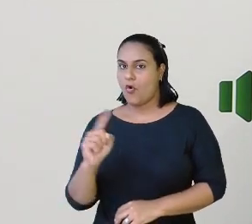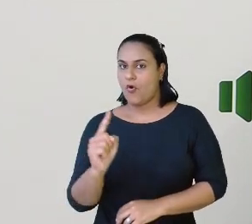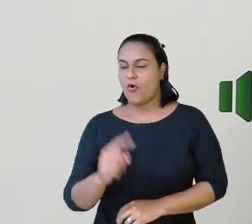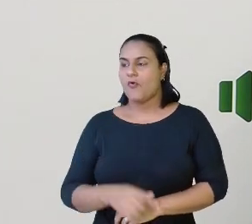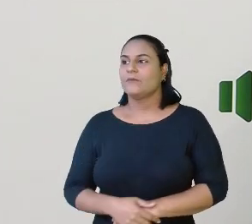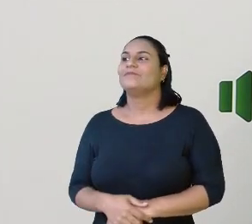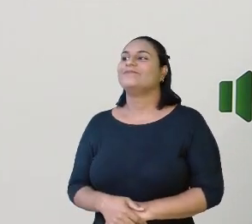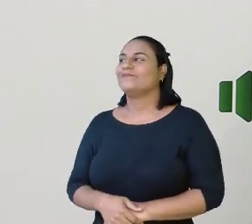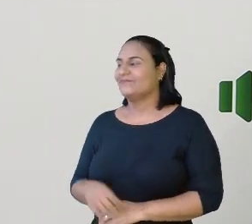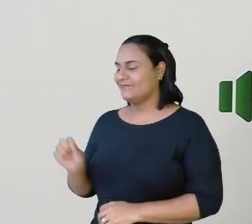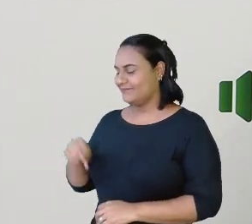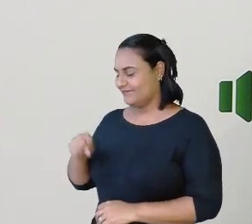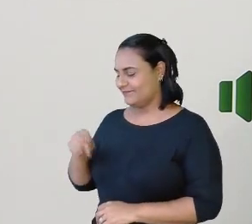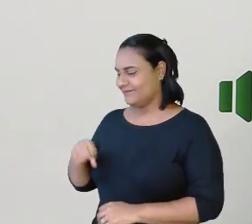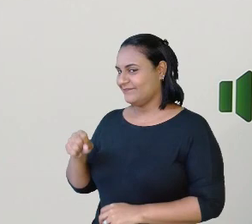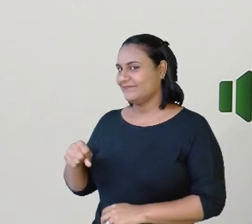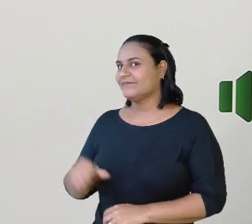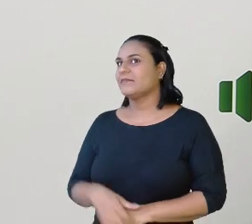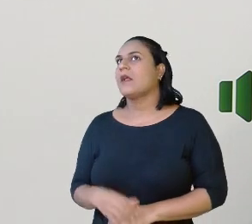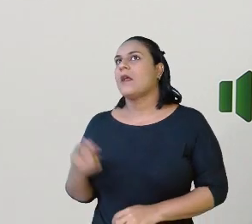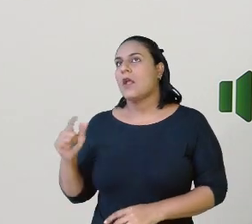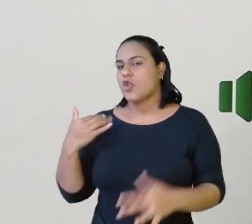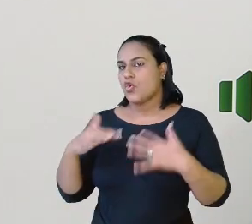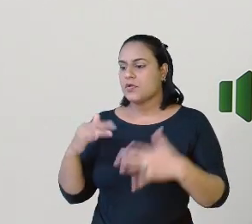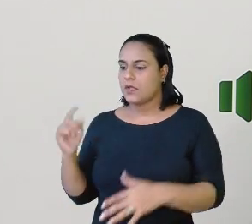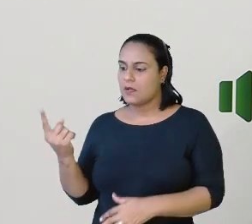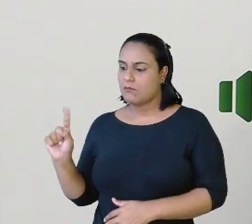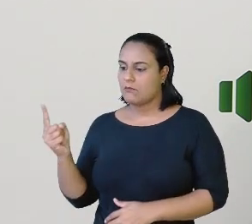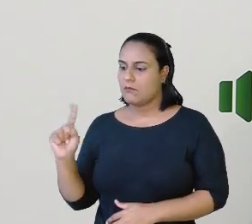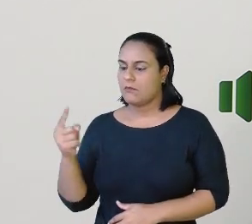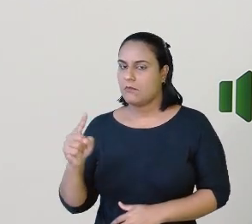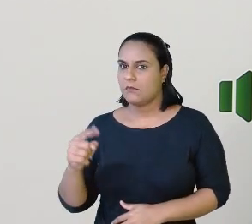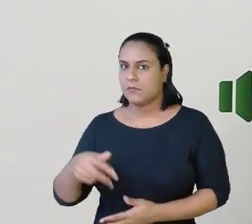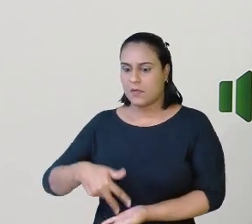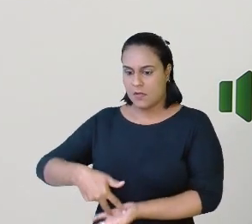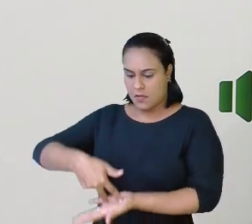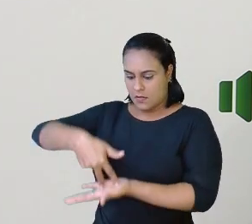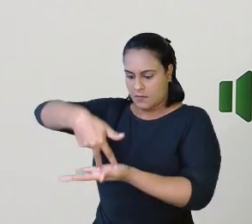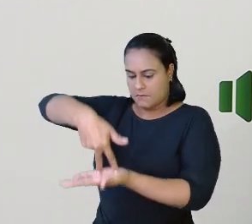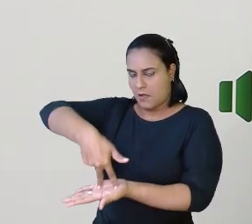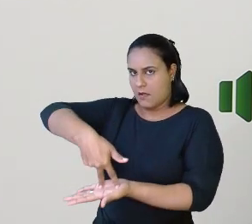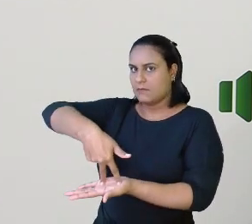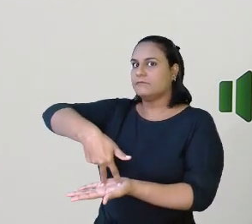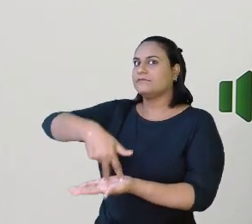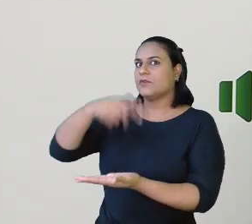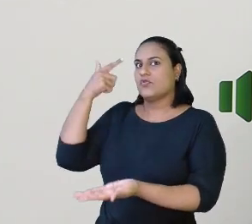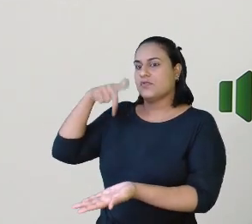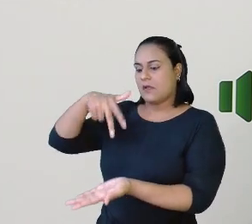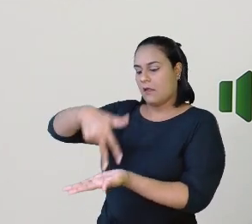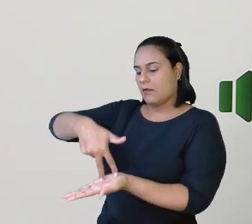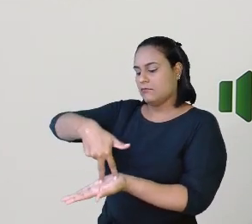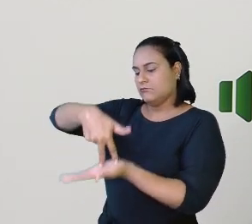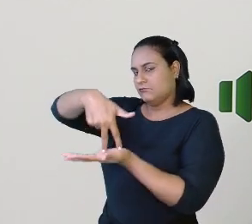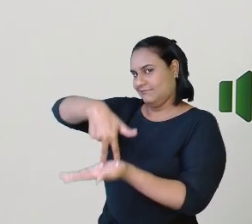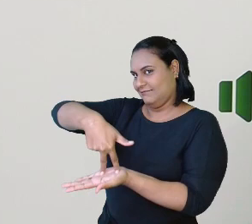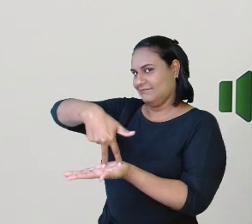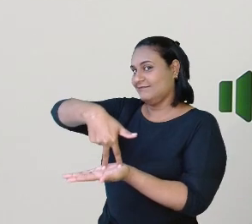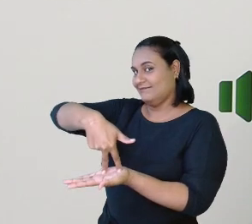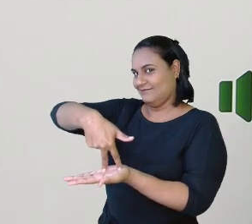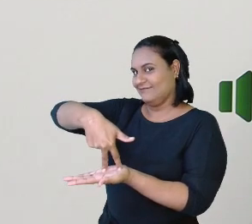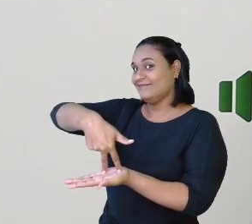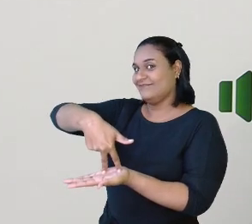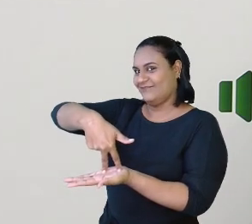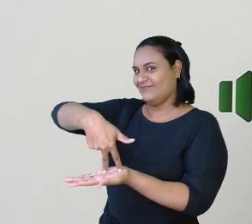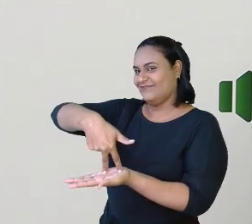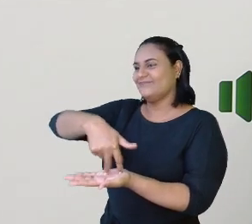locomoção, isso mesmo, a gente vai se locomover. Sustentação, então nosso sistema esquelético ajuda para que a gente possa, por